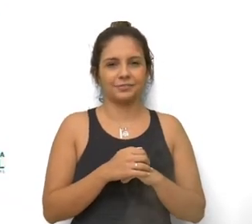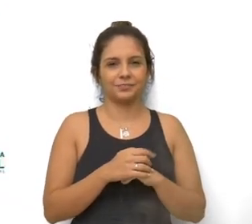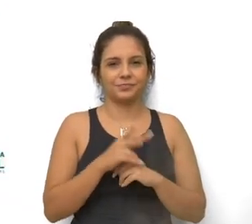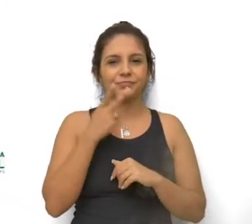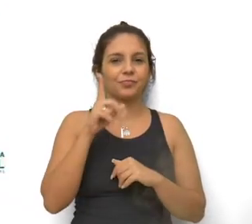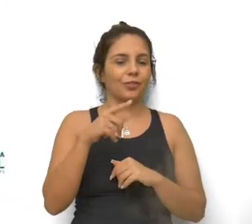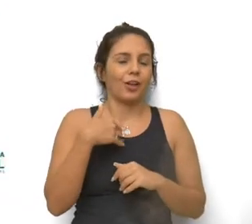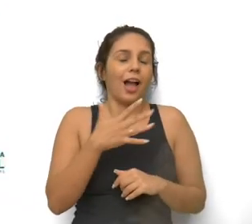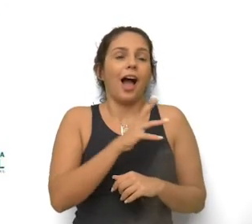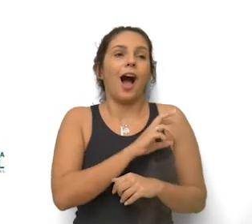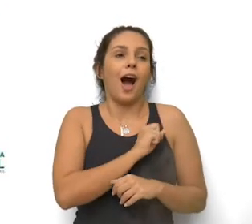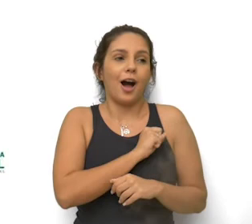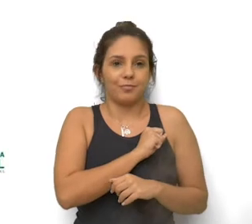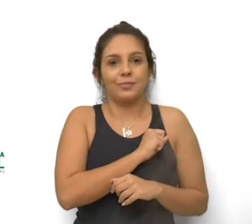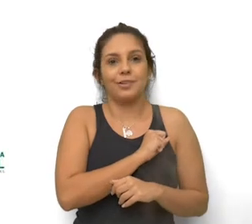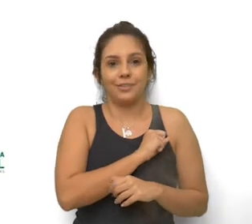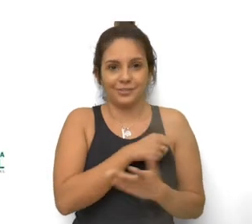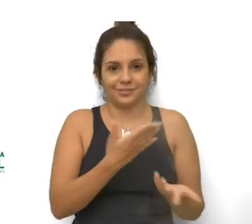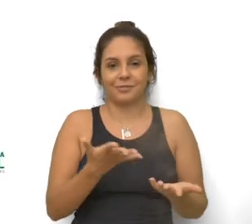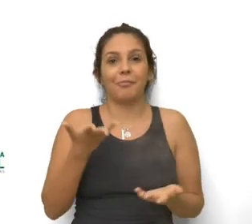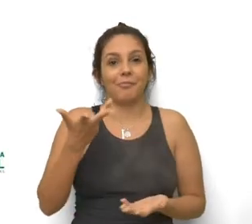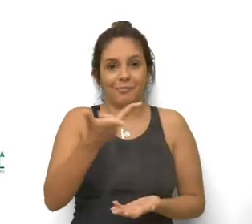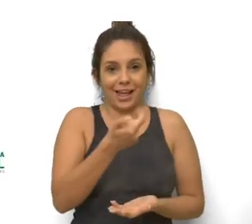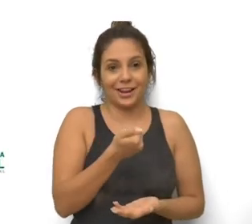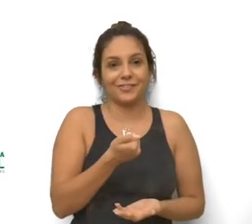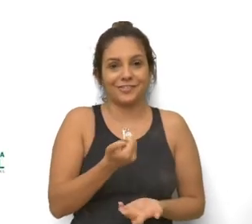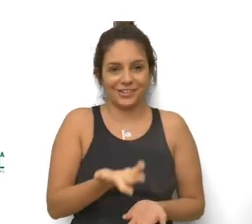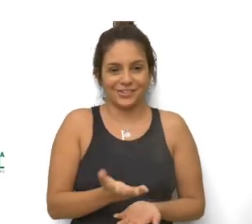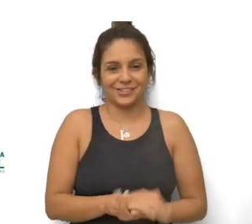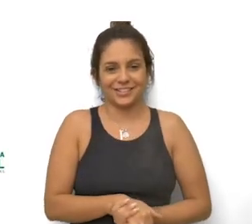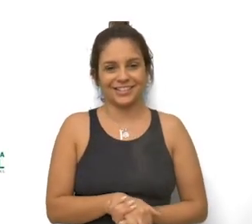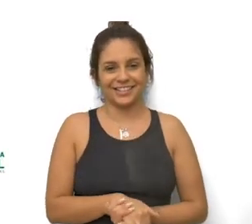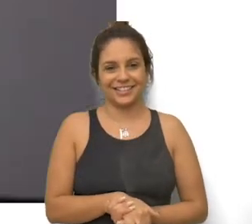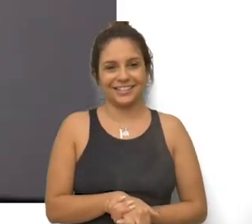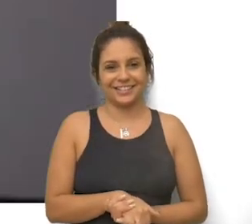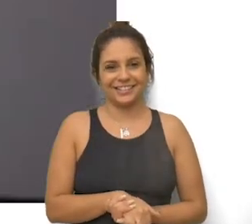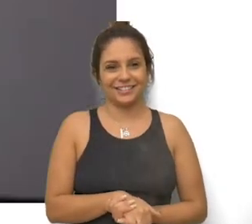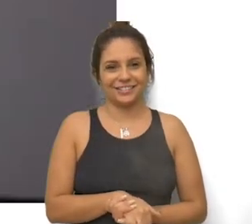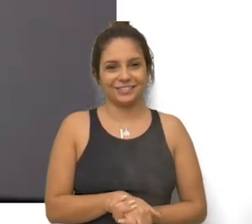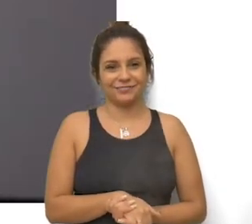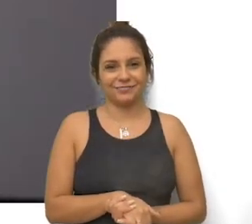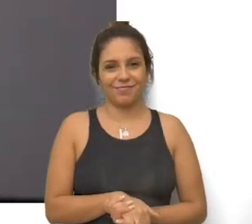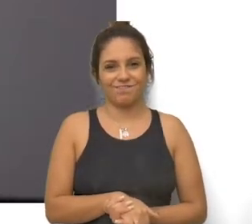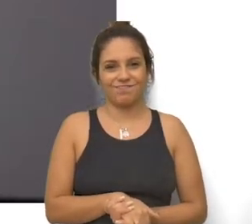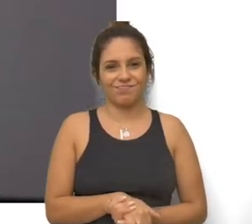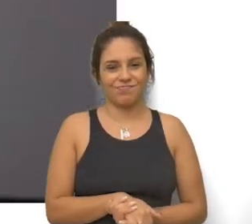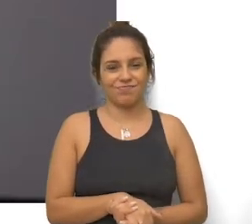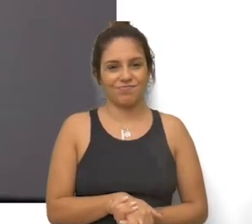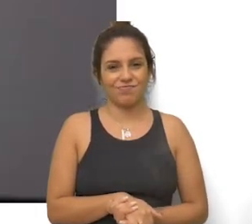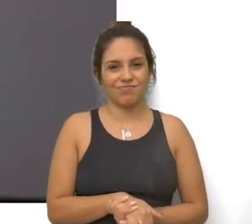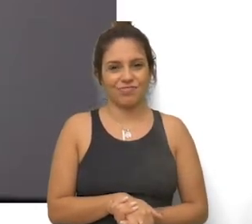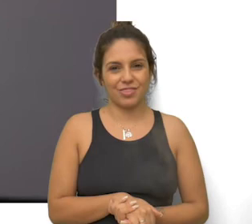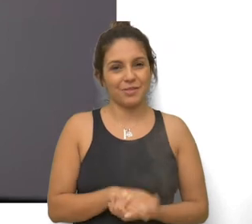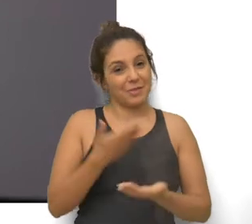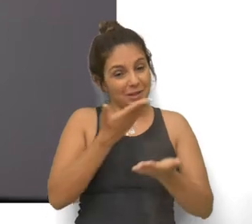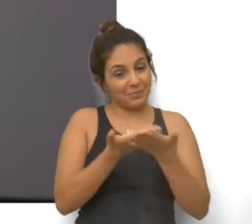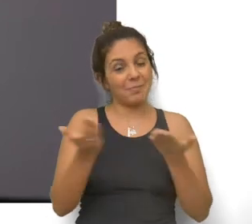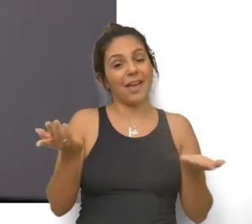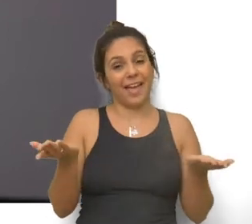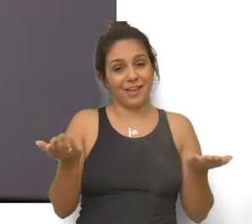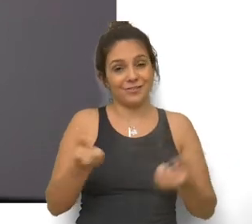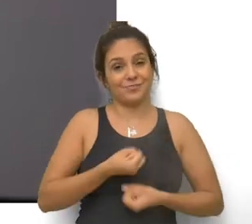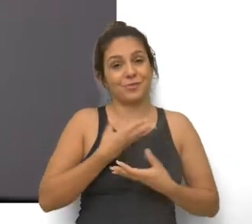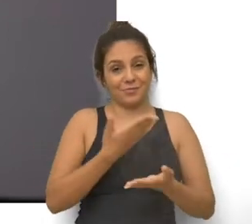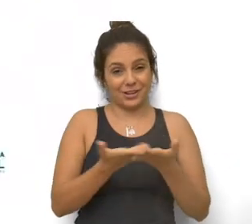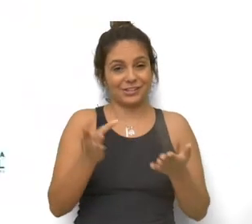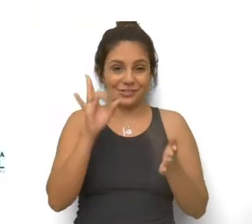o óbvio, né? Sim, seria maravilhoso. Mas aí se perderia também. É,